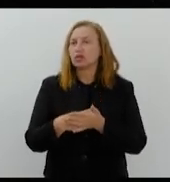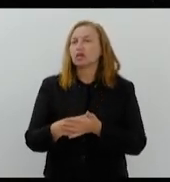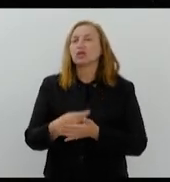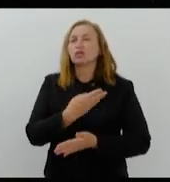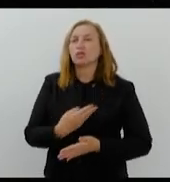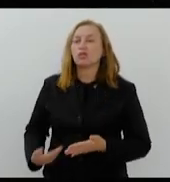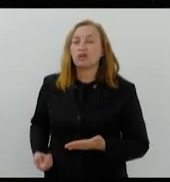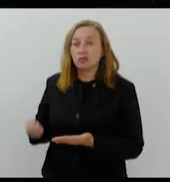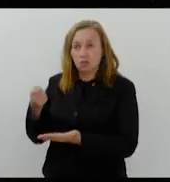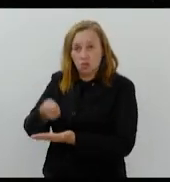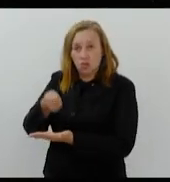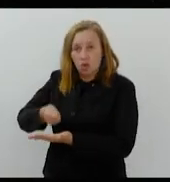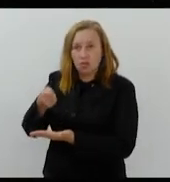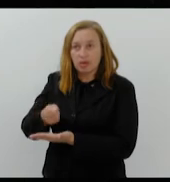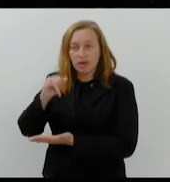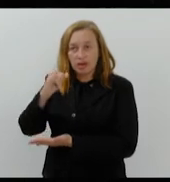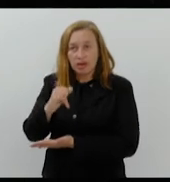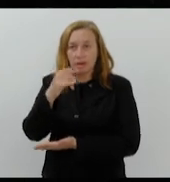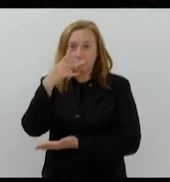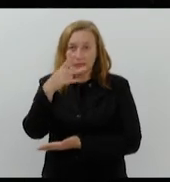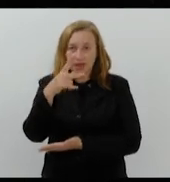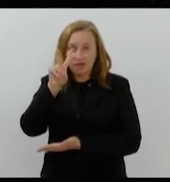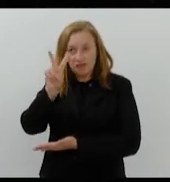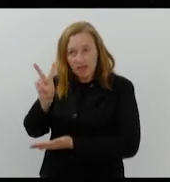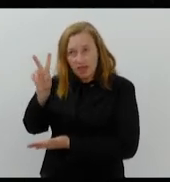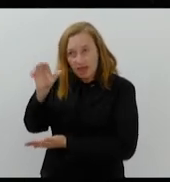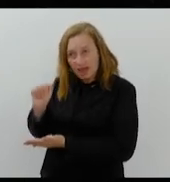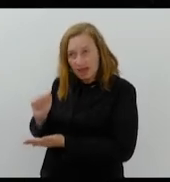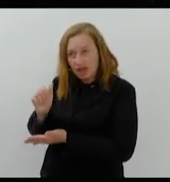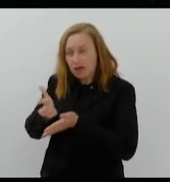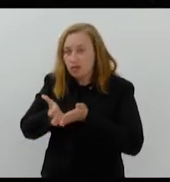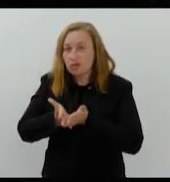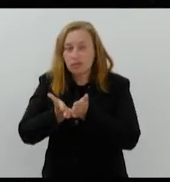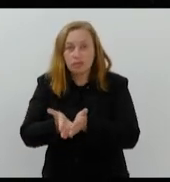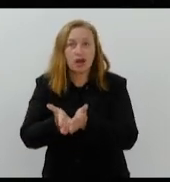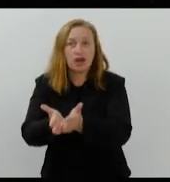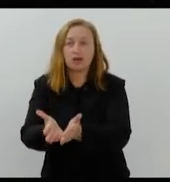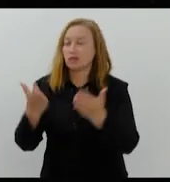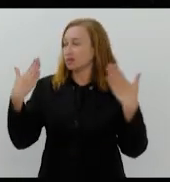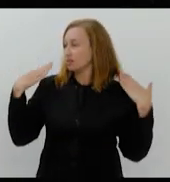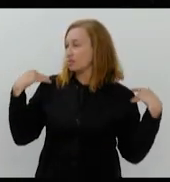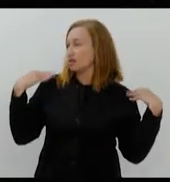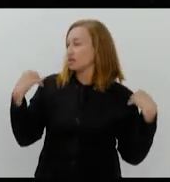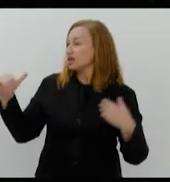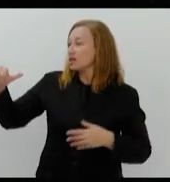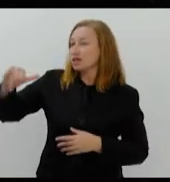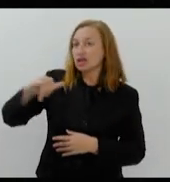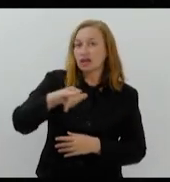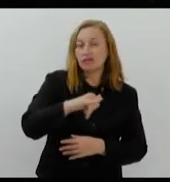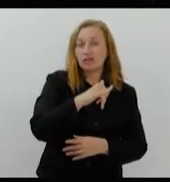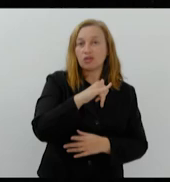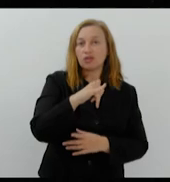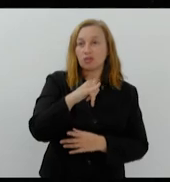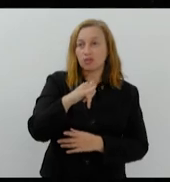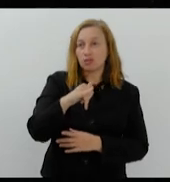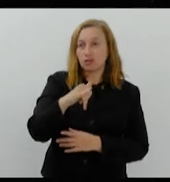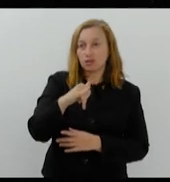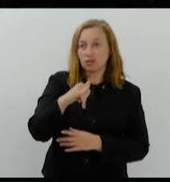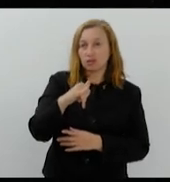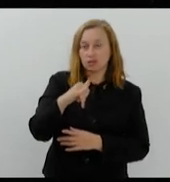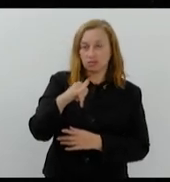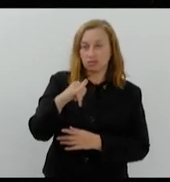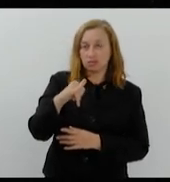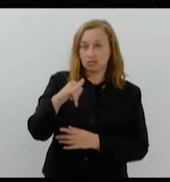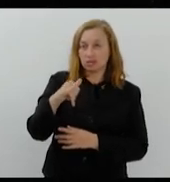IPVA sobre embarcações de passeio e aviões executivos.